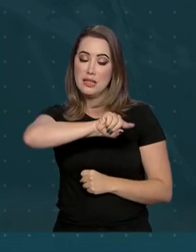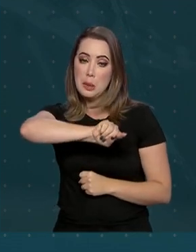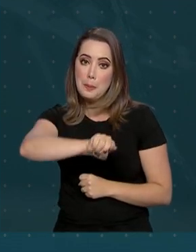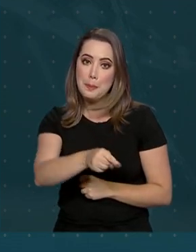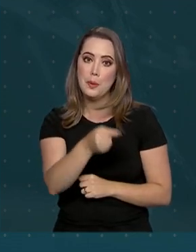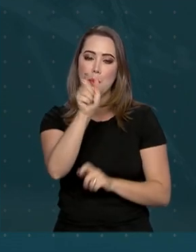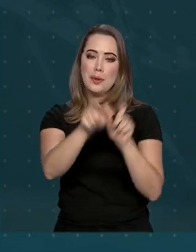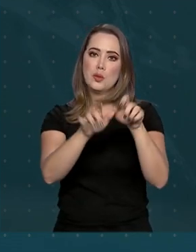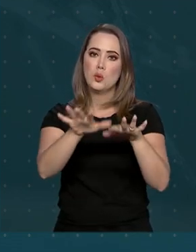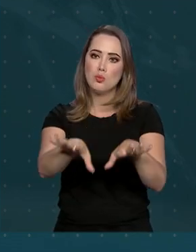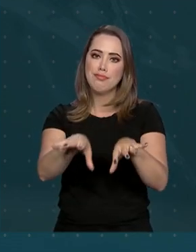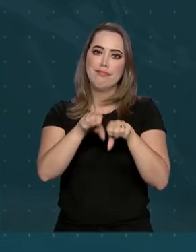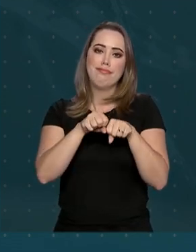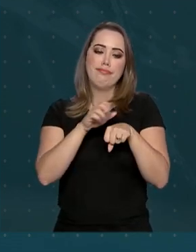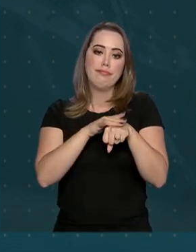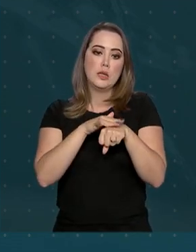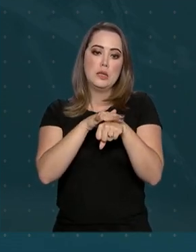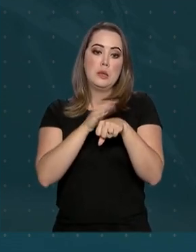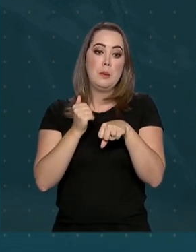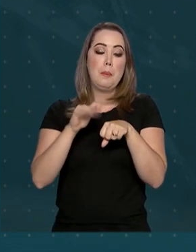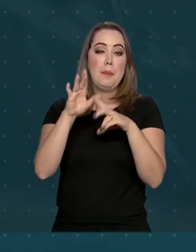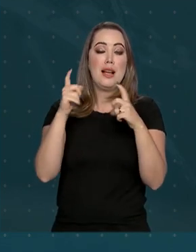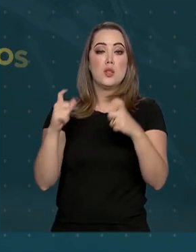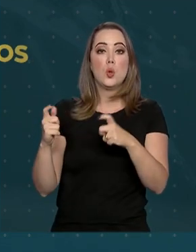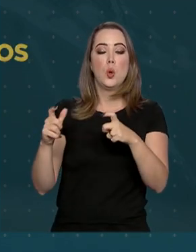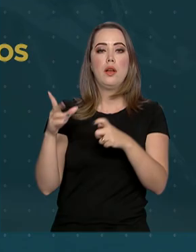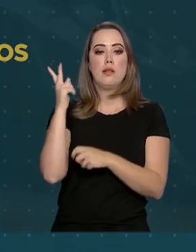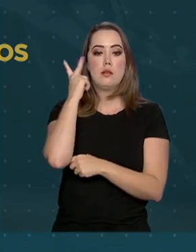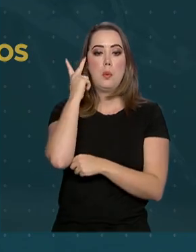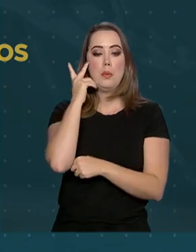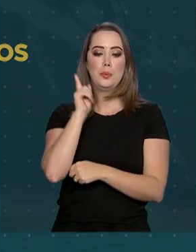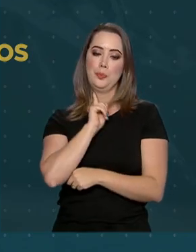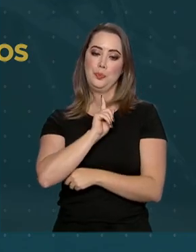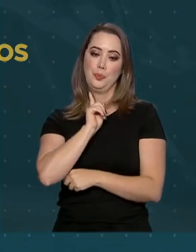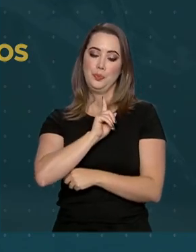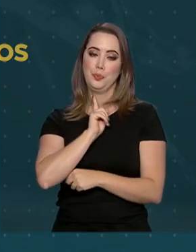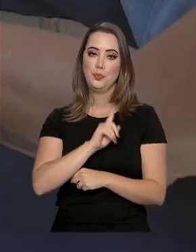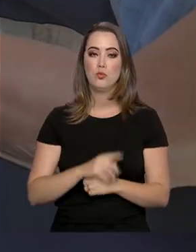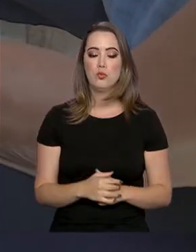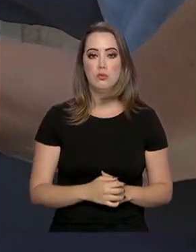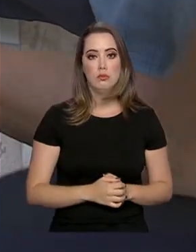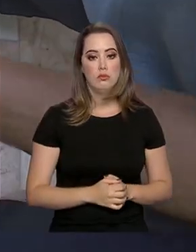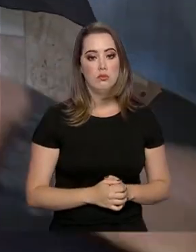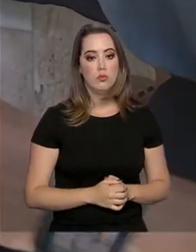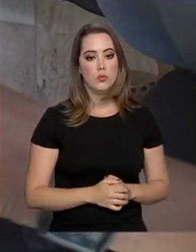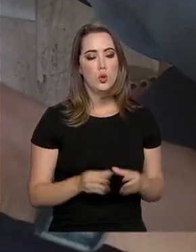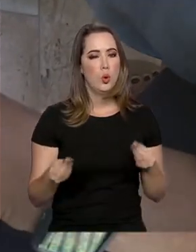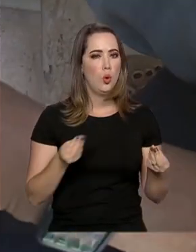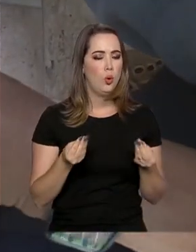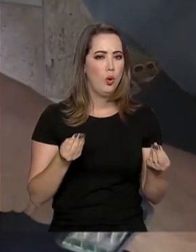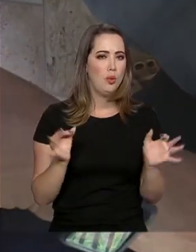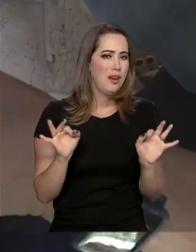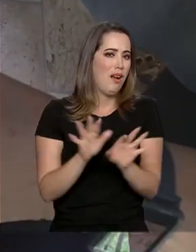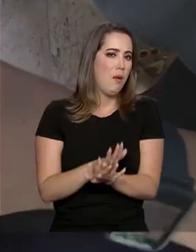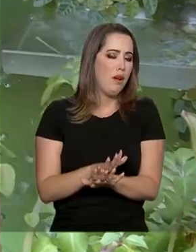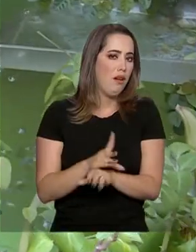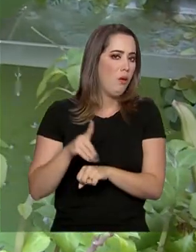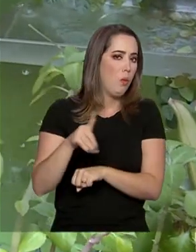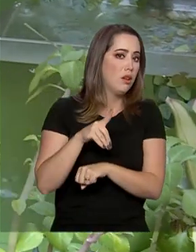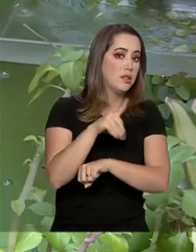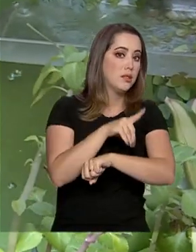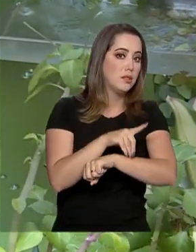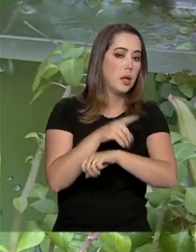Os estados com mais registros da doença foram São Paulo e Minas Gerais. O caminho para dar um fim à dengue